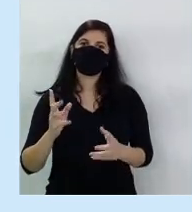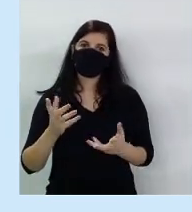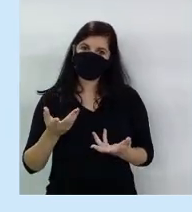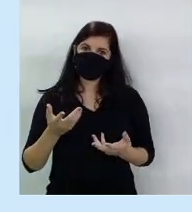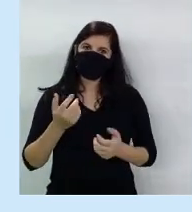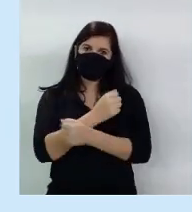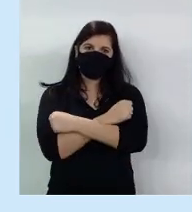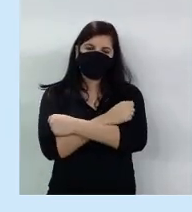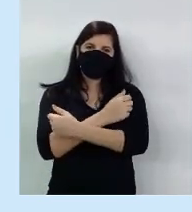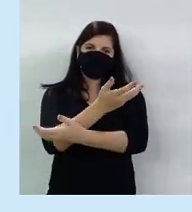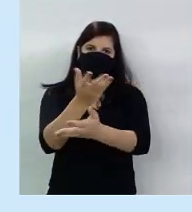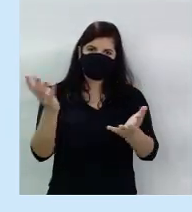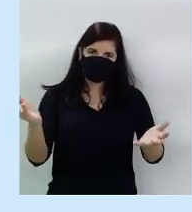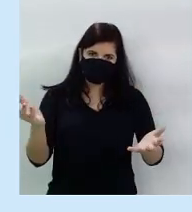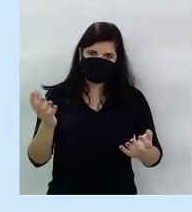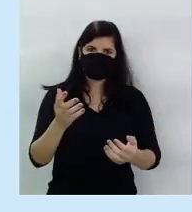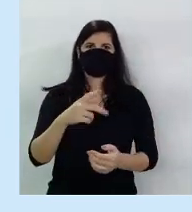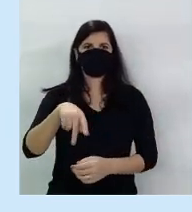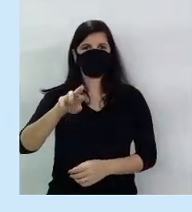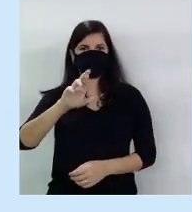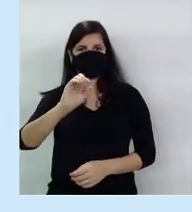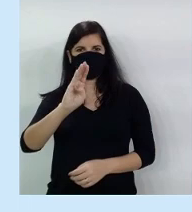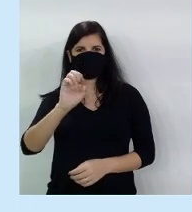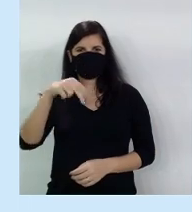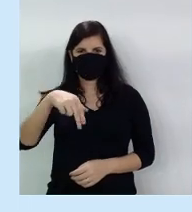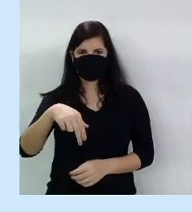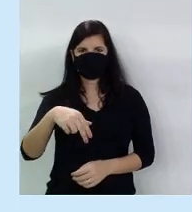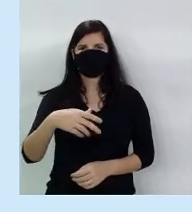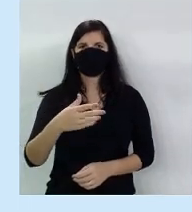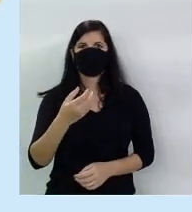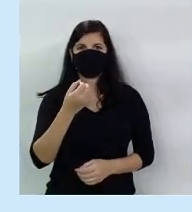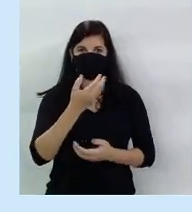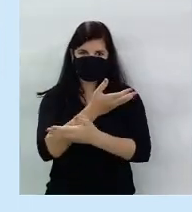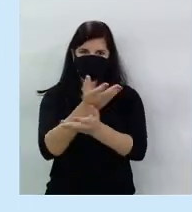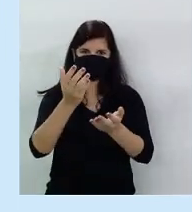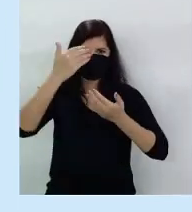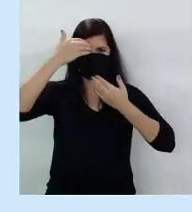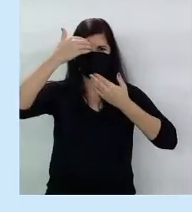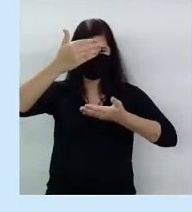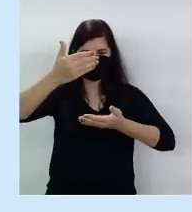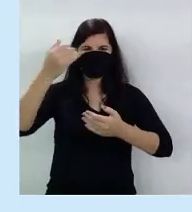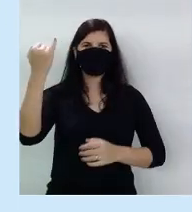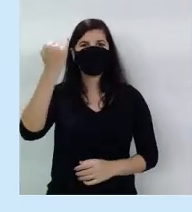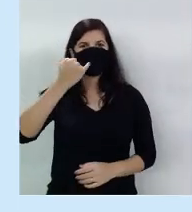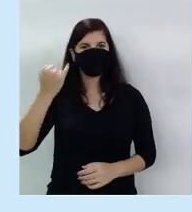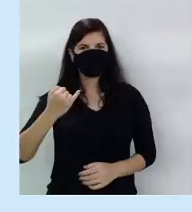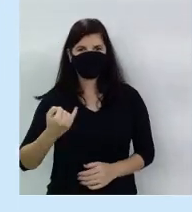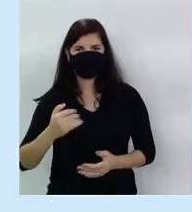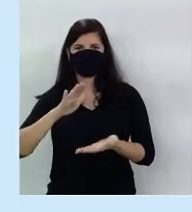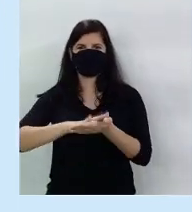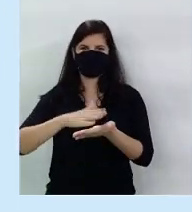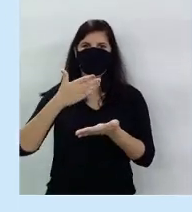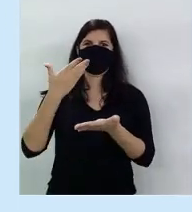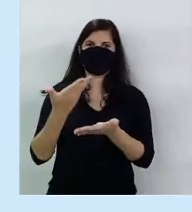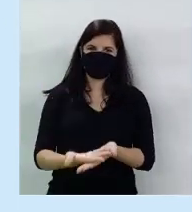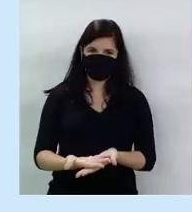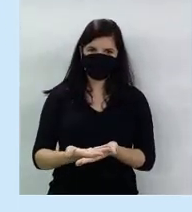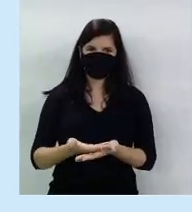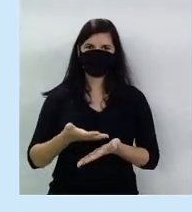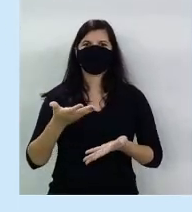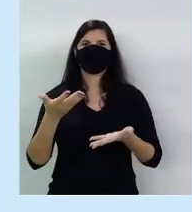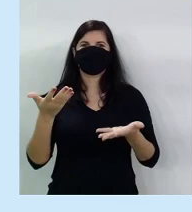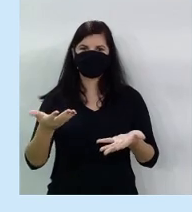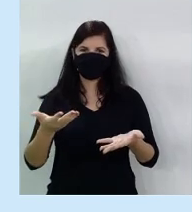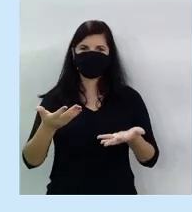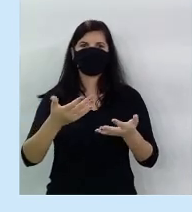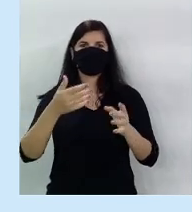um forte abraço do professor Robson Anselmo Tavares. Tudo de bom e agradeço aqui a Magna, a nossa intérprete de Libras,